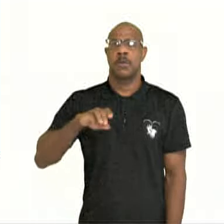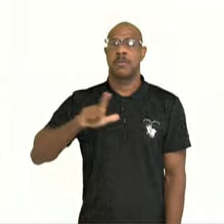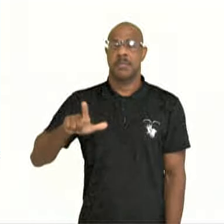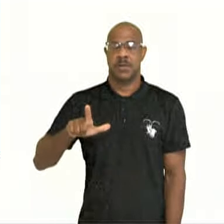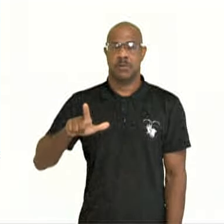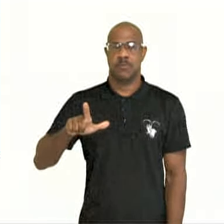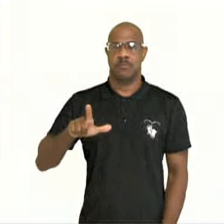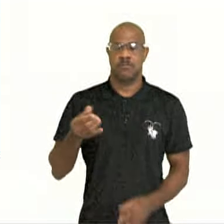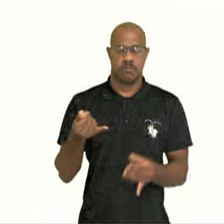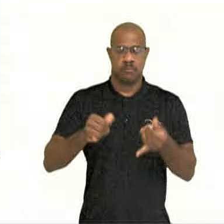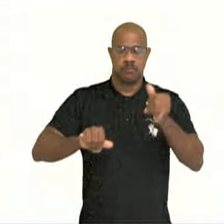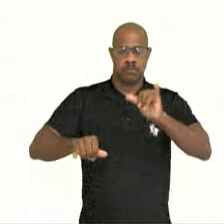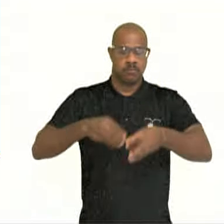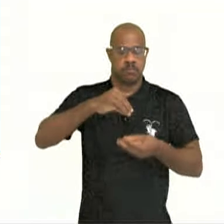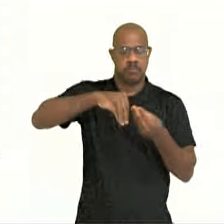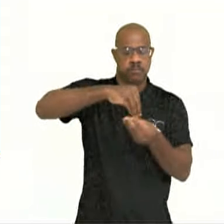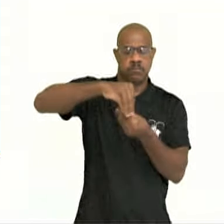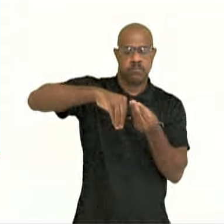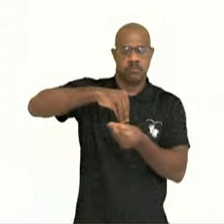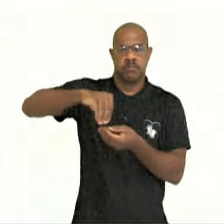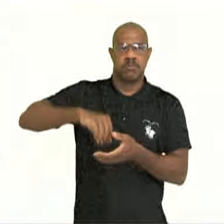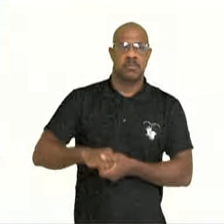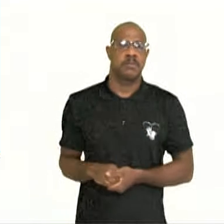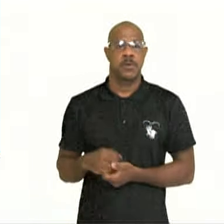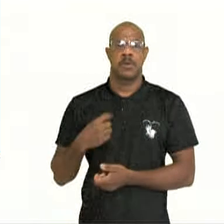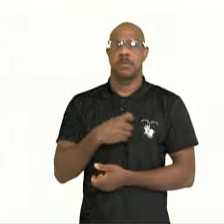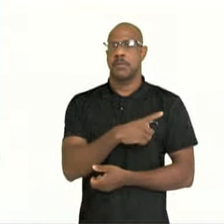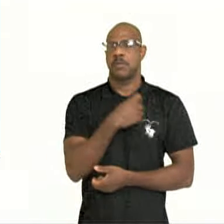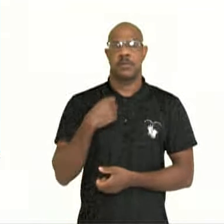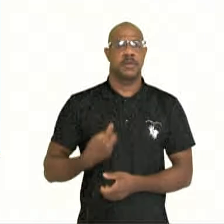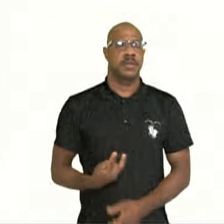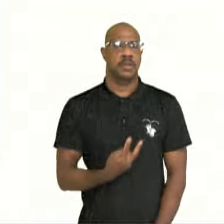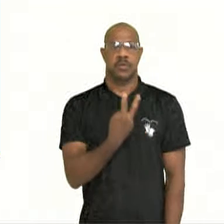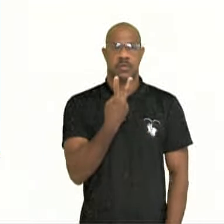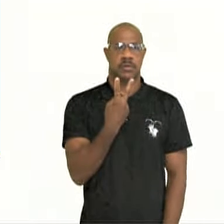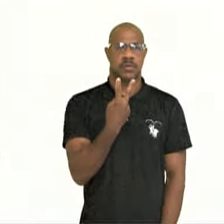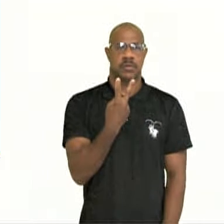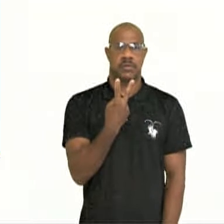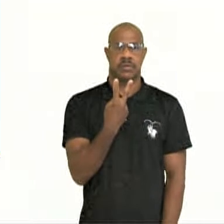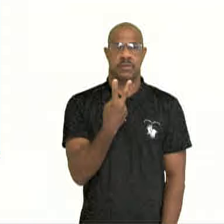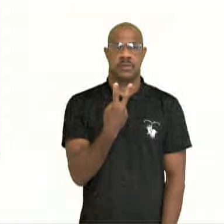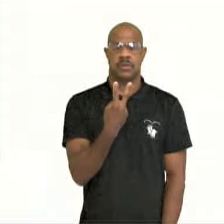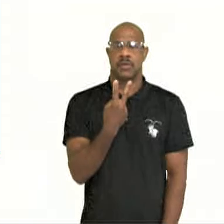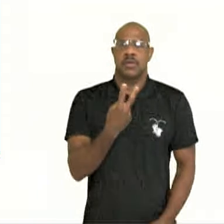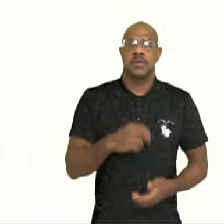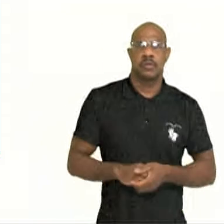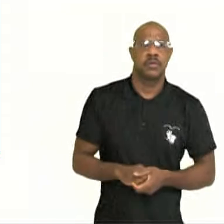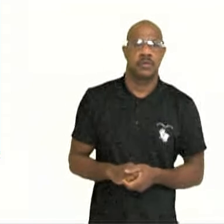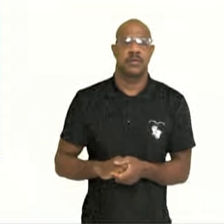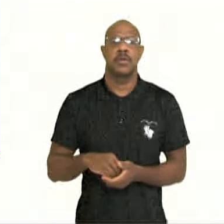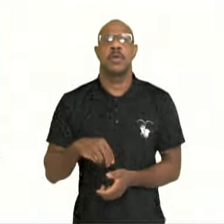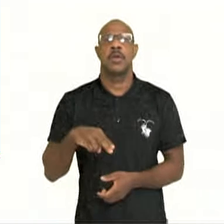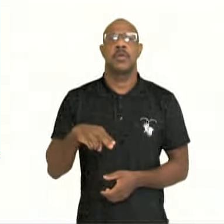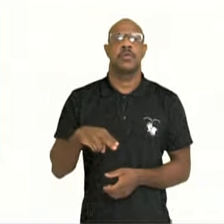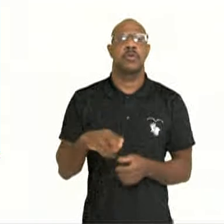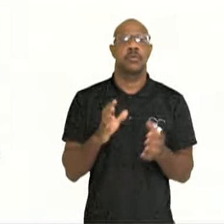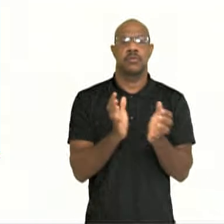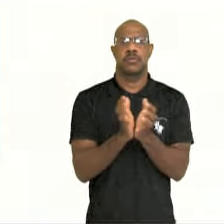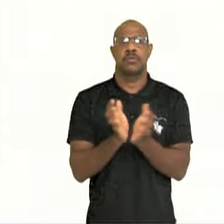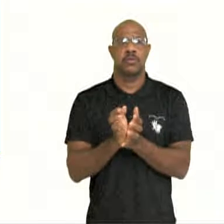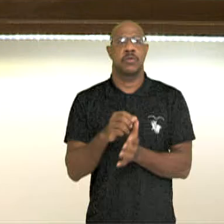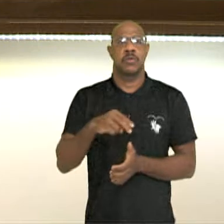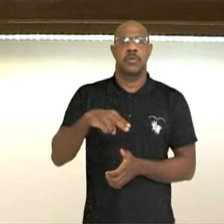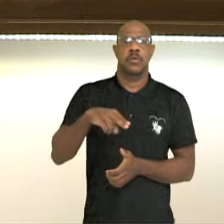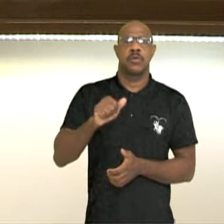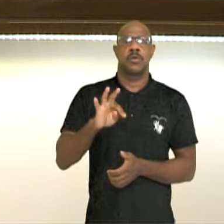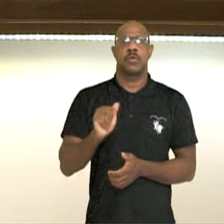os perfumes, normalmente, eles têm 3 notas, que é chamada nota de saída, nota de coração e nota de fundo. Uma é mais